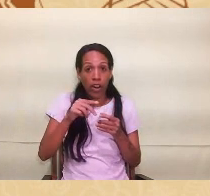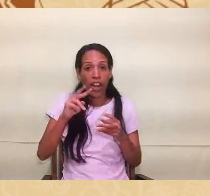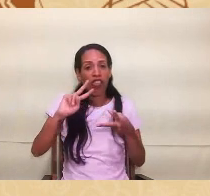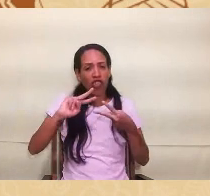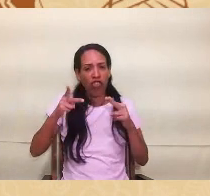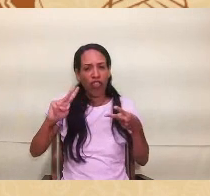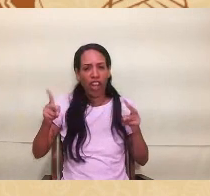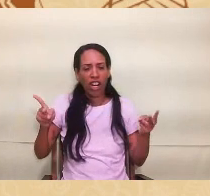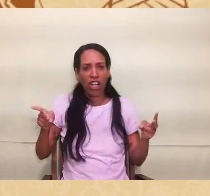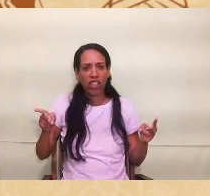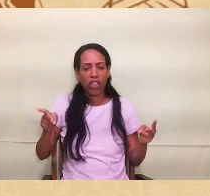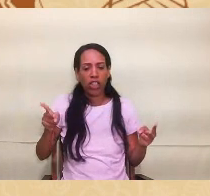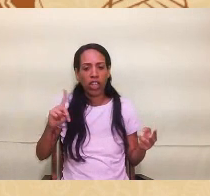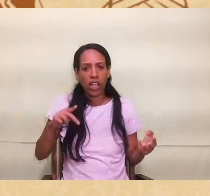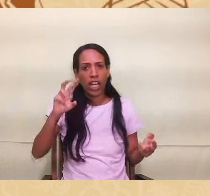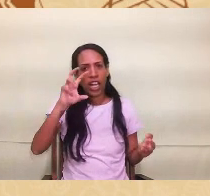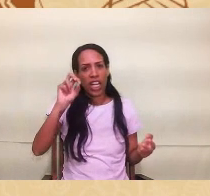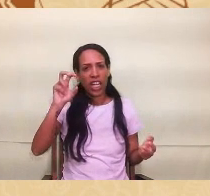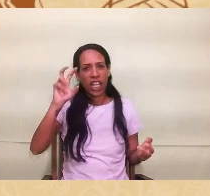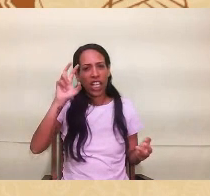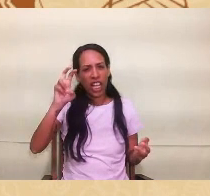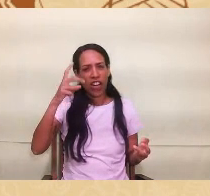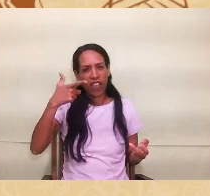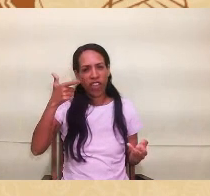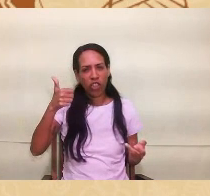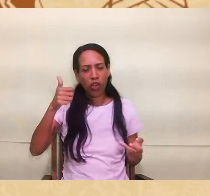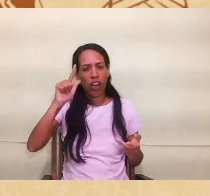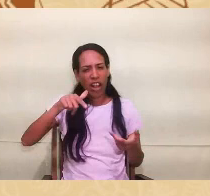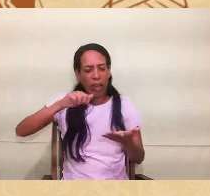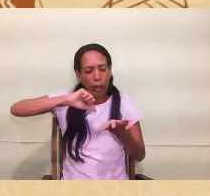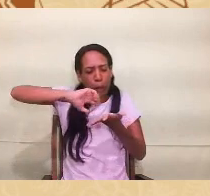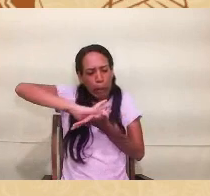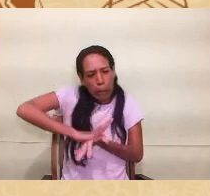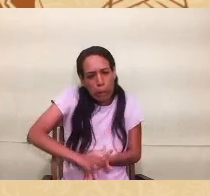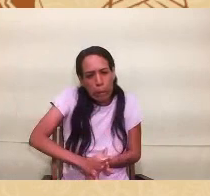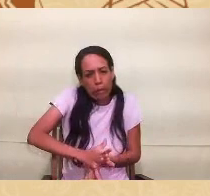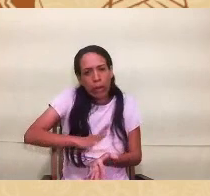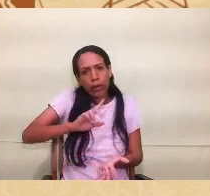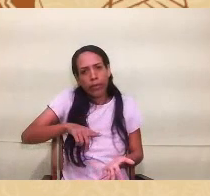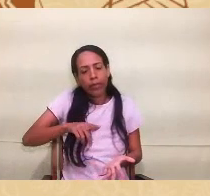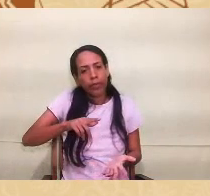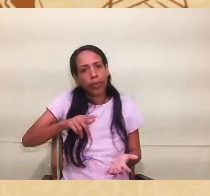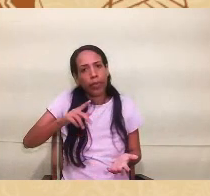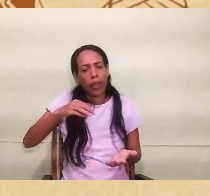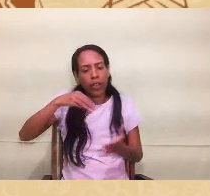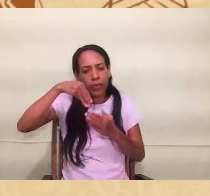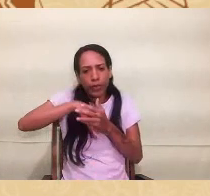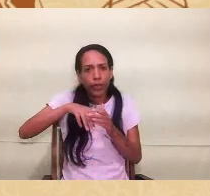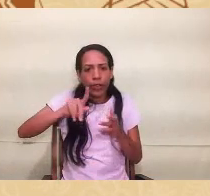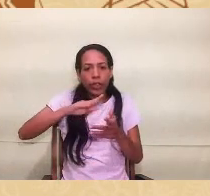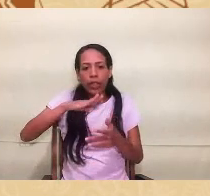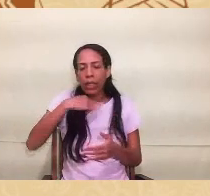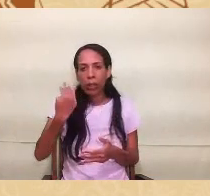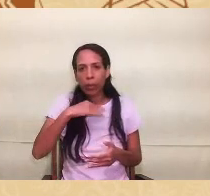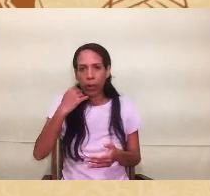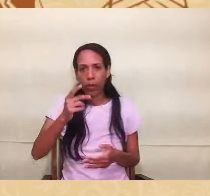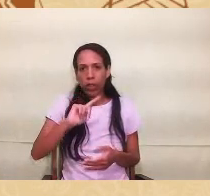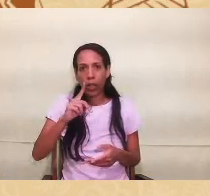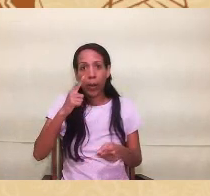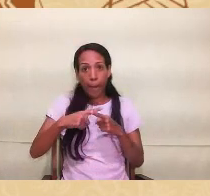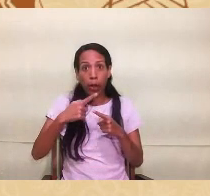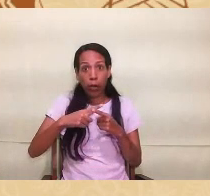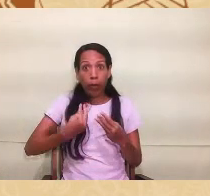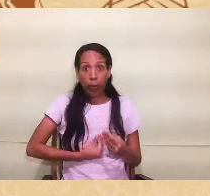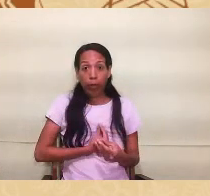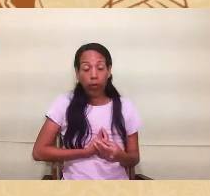diferenciada. Nesses 521 anos, fomos massacrados. Mas nós não fomos exterminados, porque resistimos.